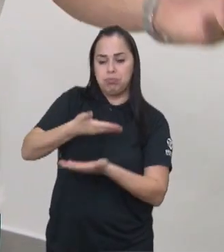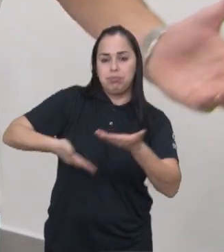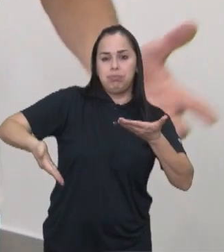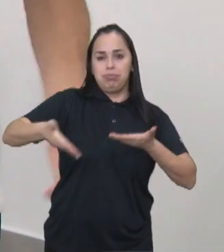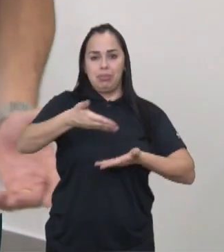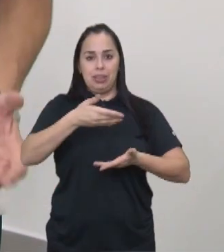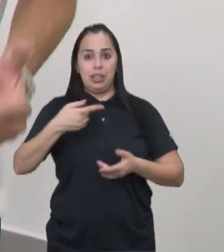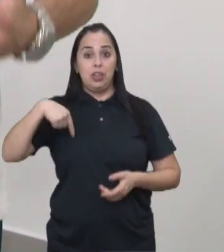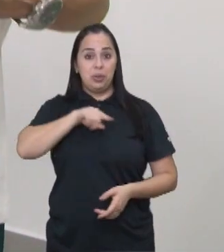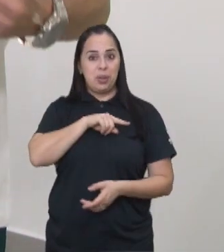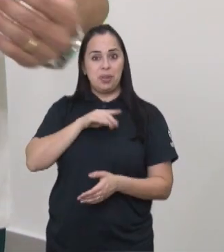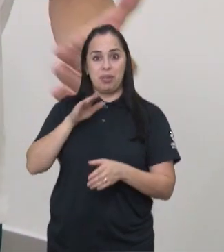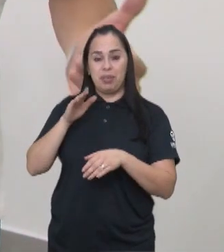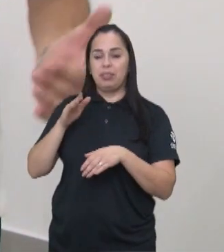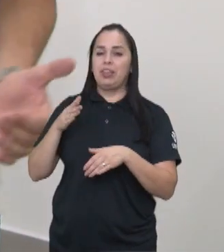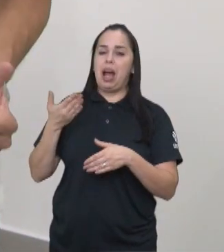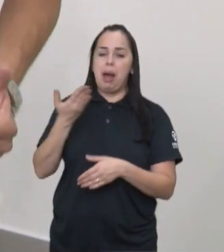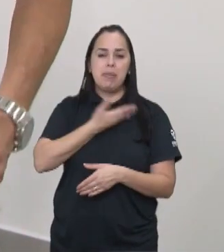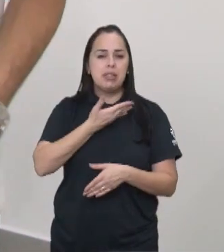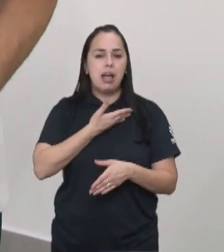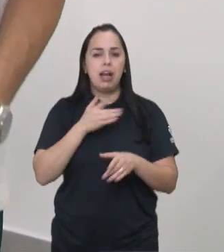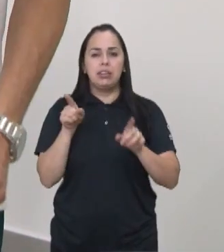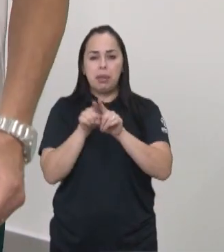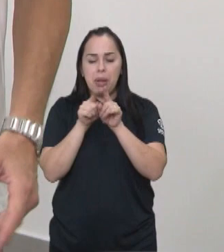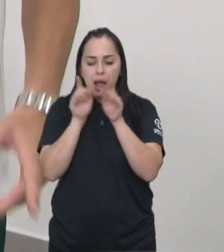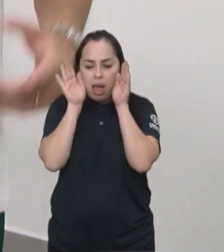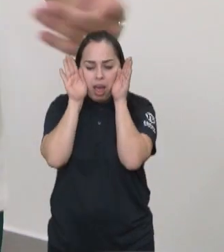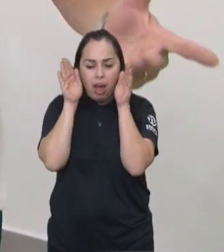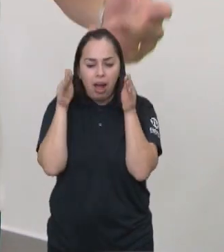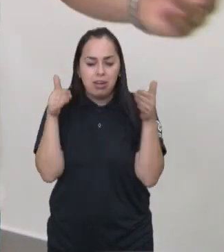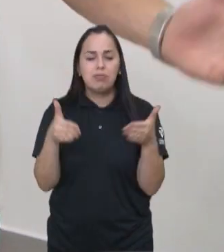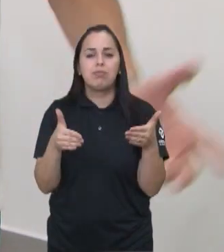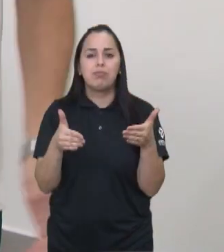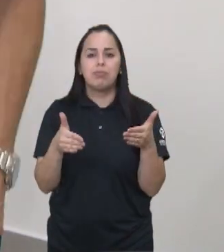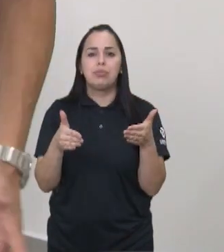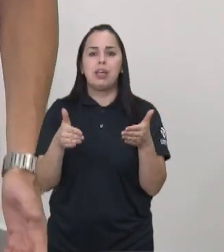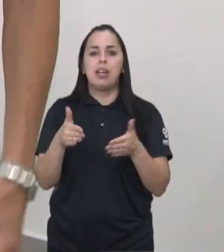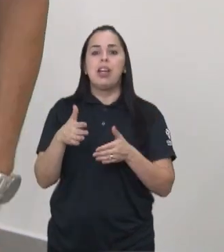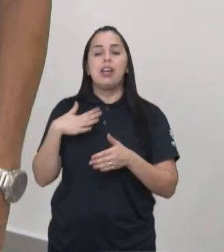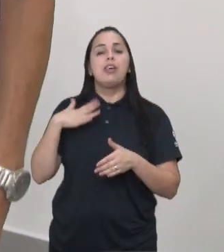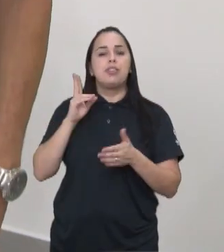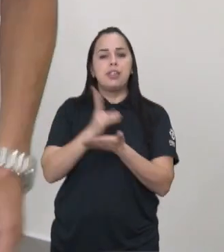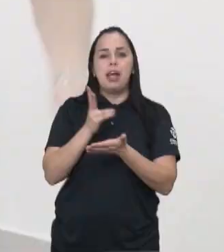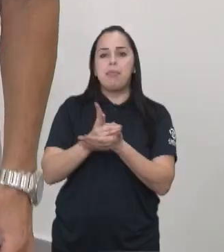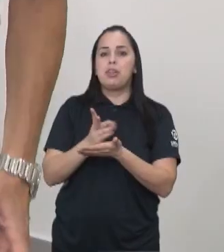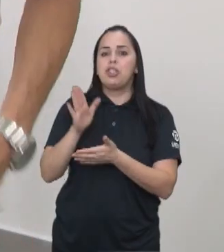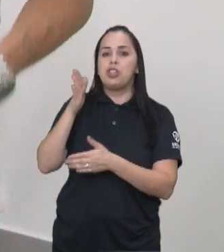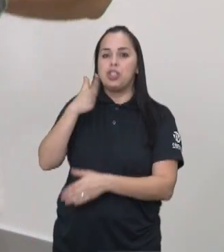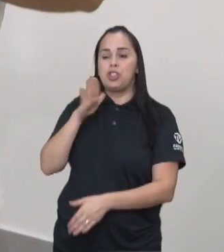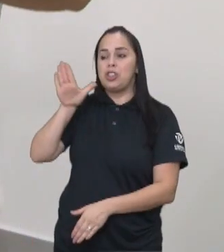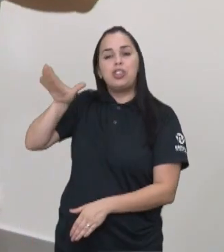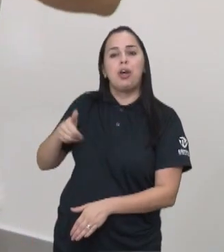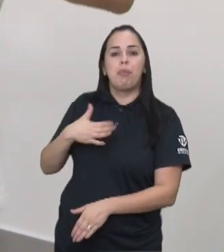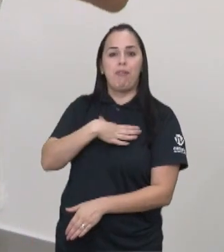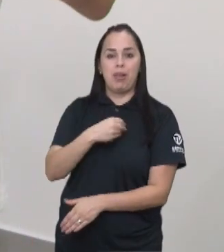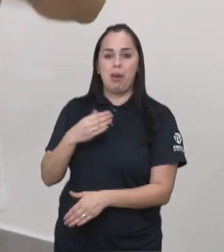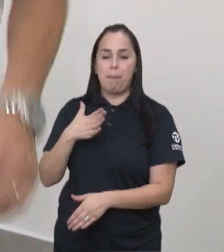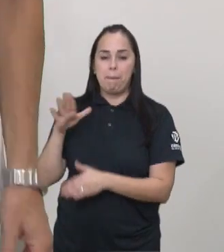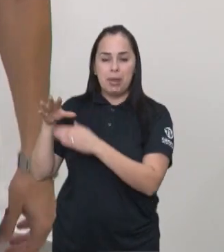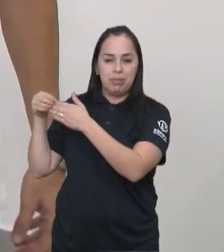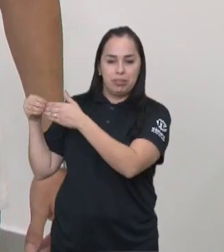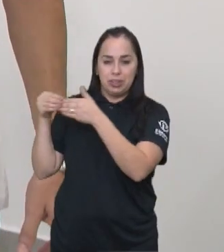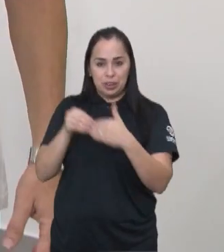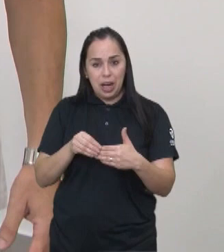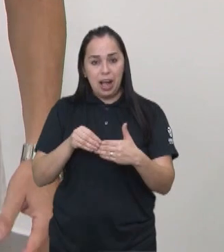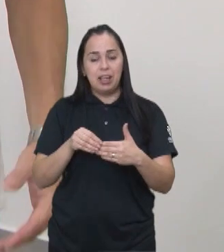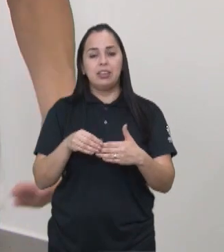faz muita amizade, desenvolve a concentração, a atenção. Eu sempre que eu posso, eu trago meu filho junto. Um negócio que, se depender de mim, a gente